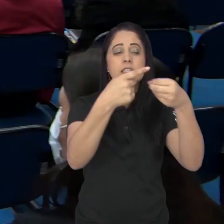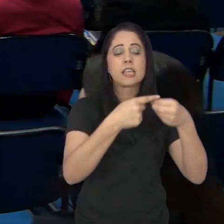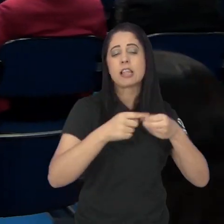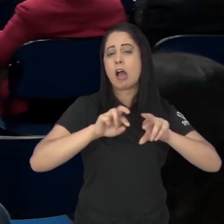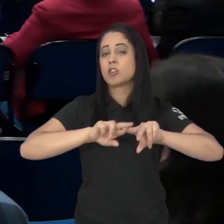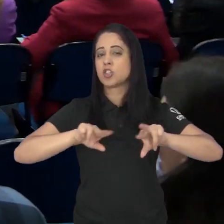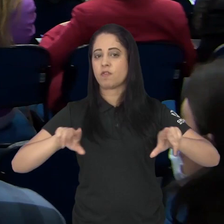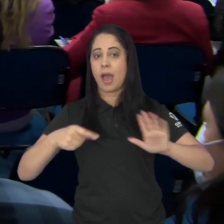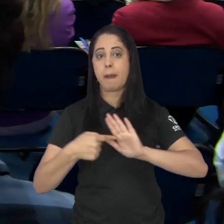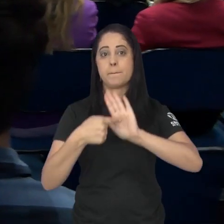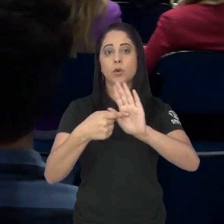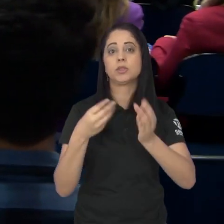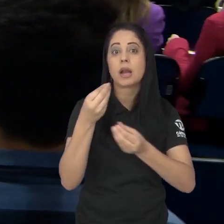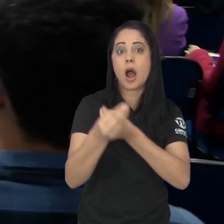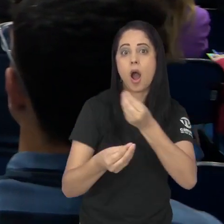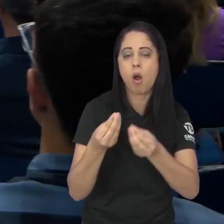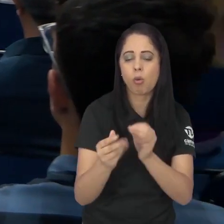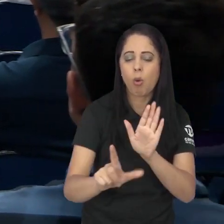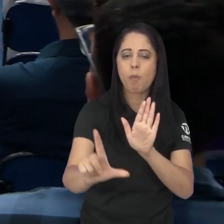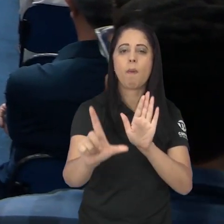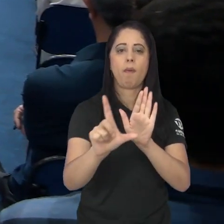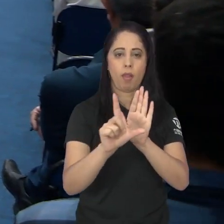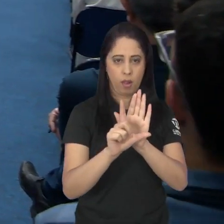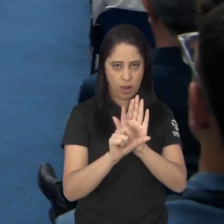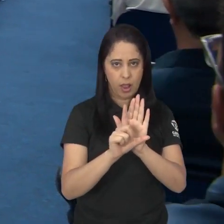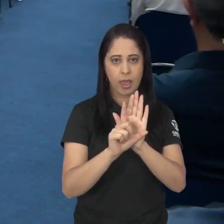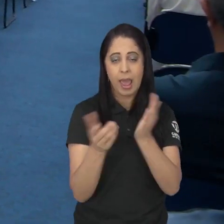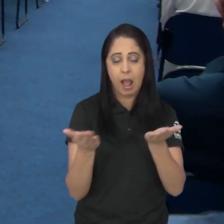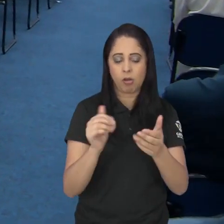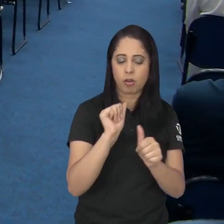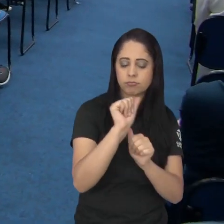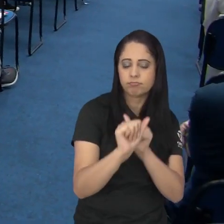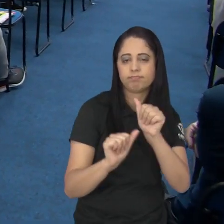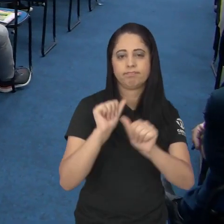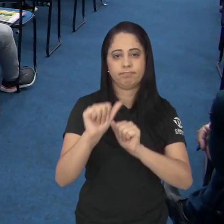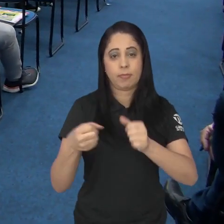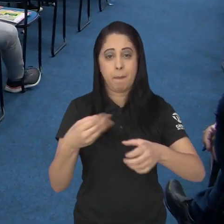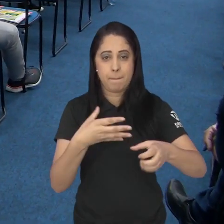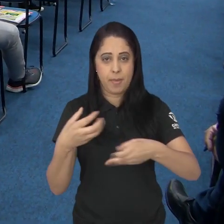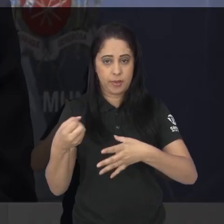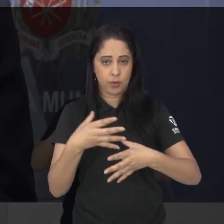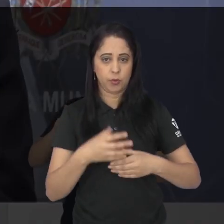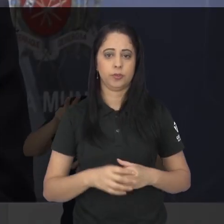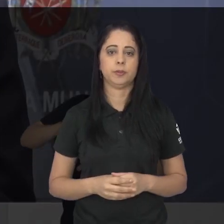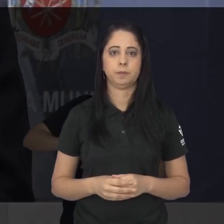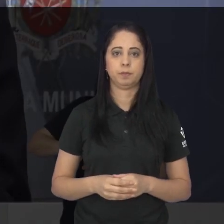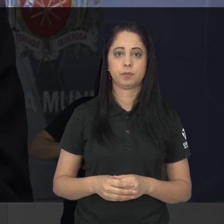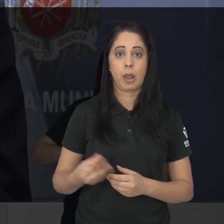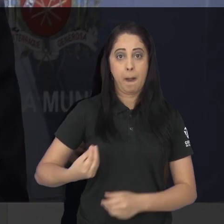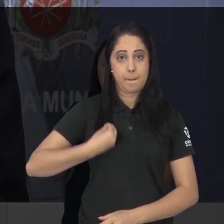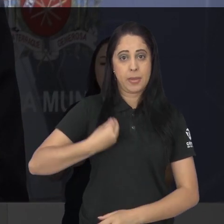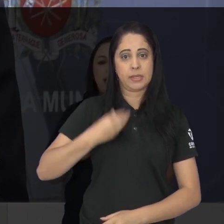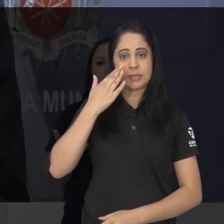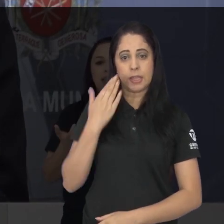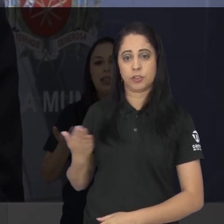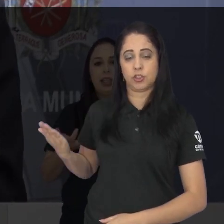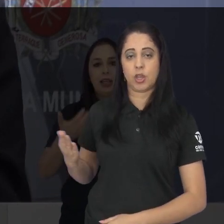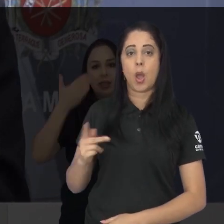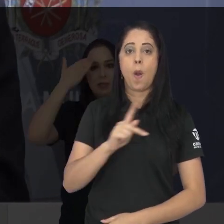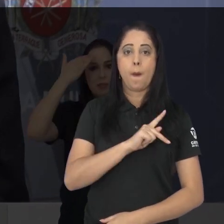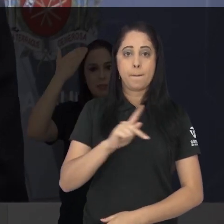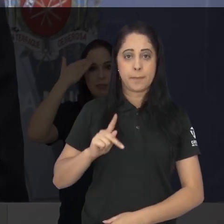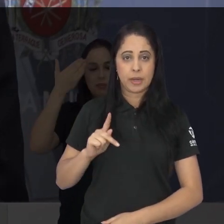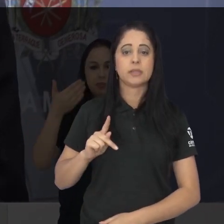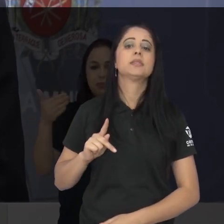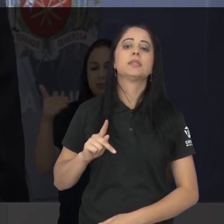estado para apresentar aos servidores públicos e à população quais serão as mudanças e novidades. Participaram do encontro o presidente